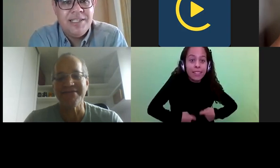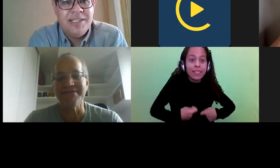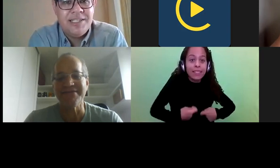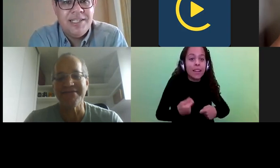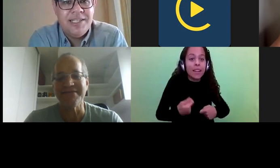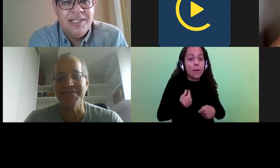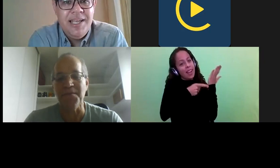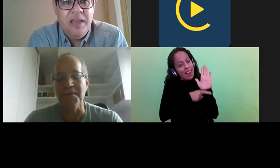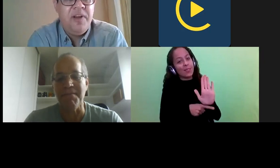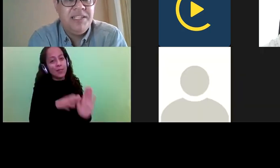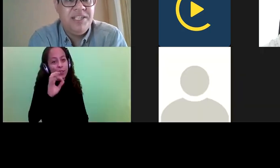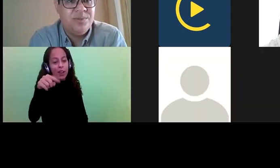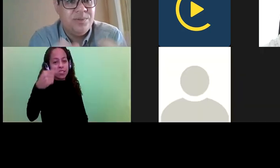gente